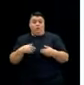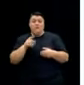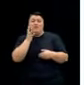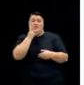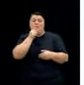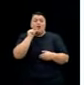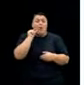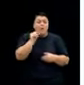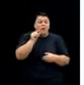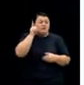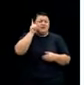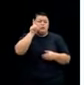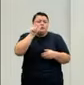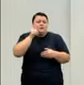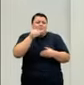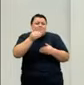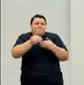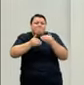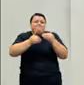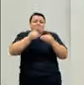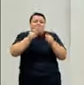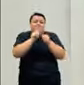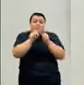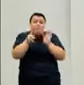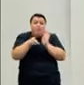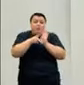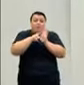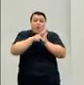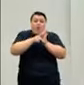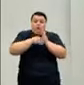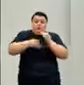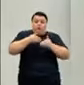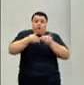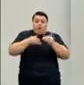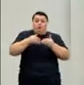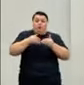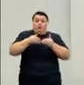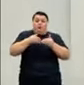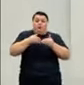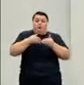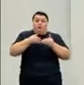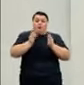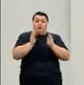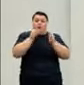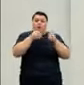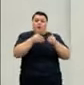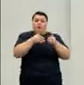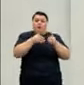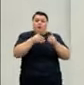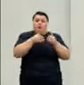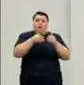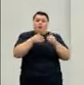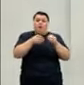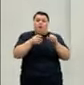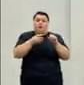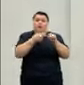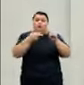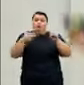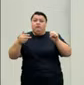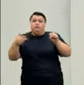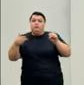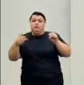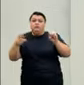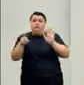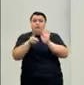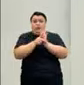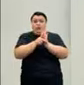para produzir aquele anticorpo para aquele determinado antígeno. A vacina vai